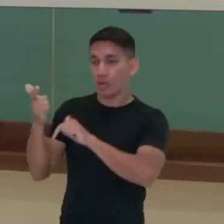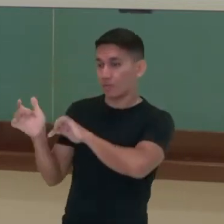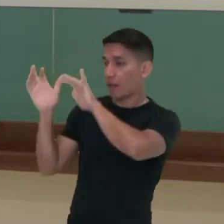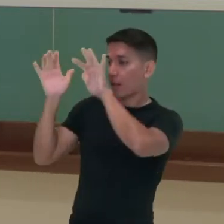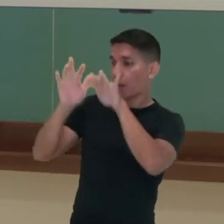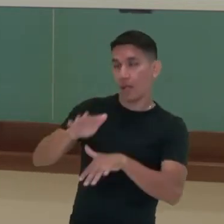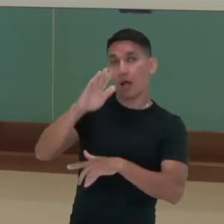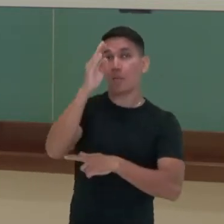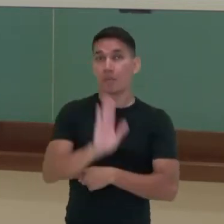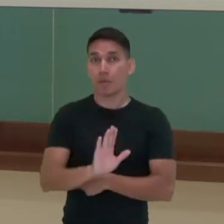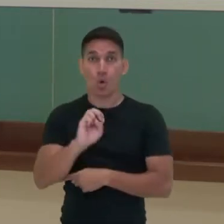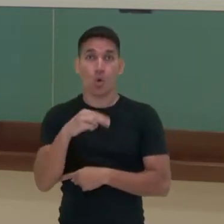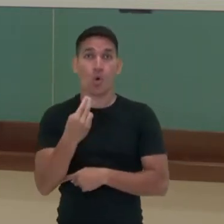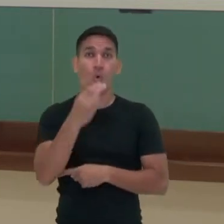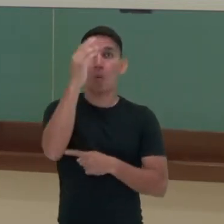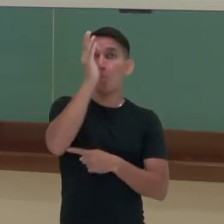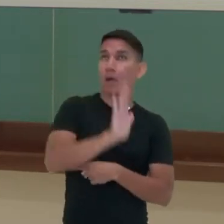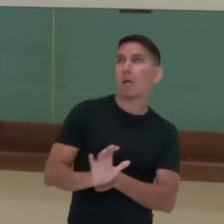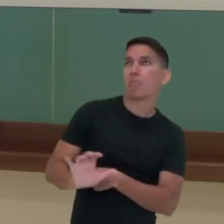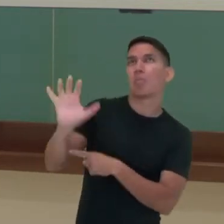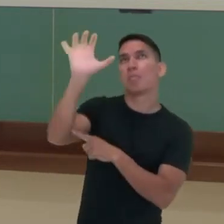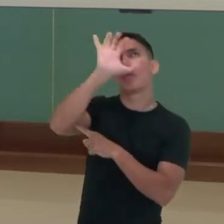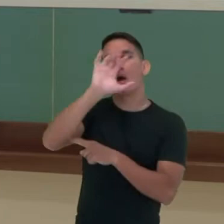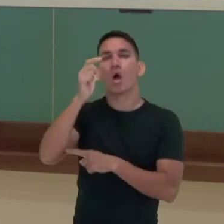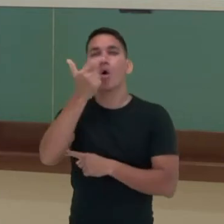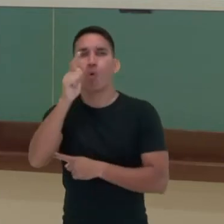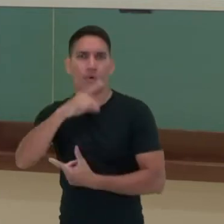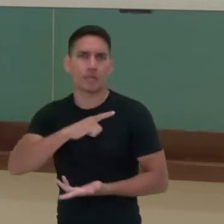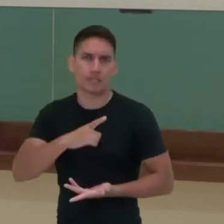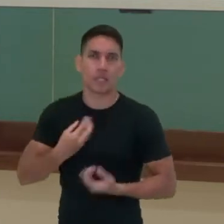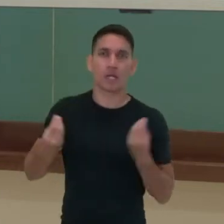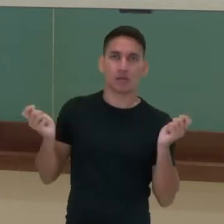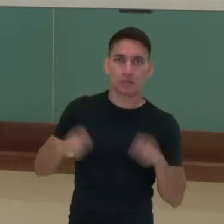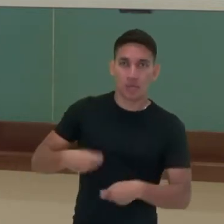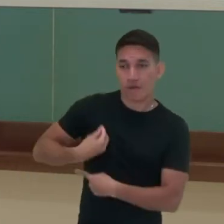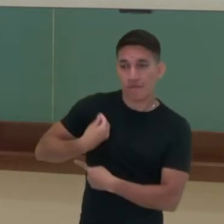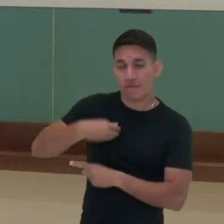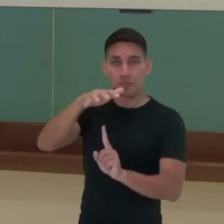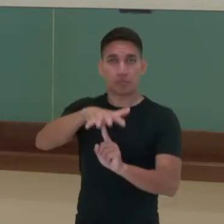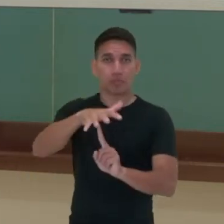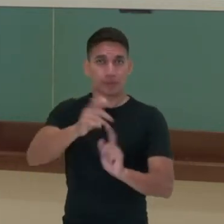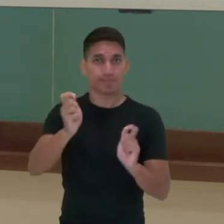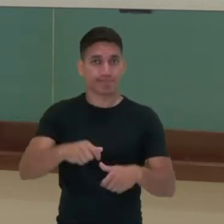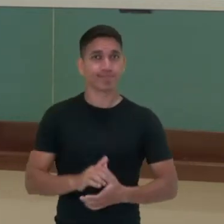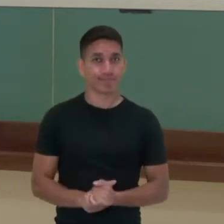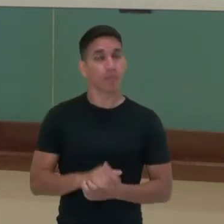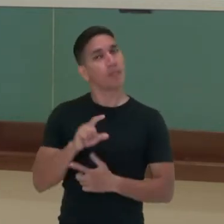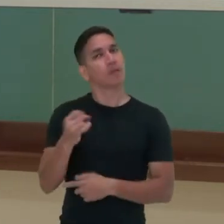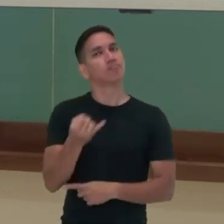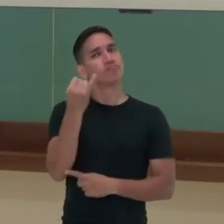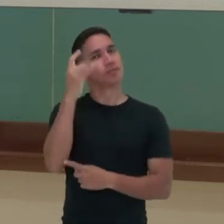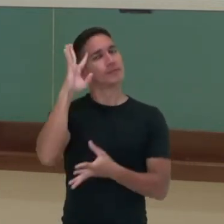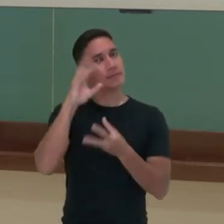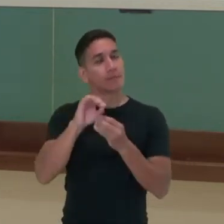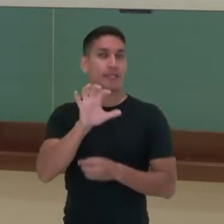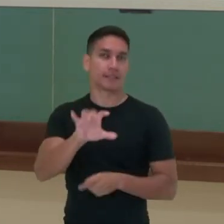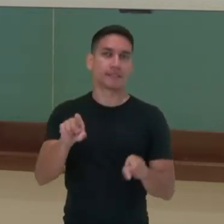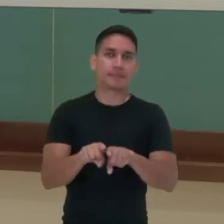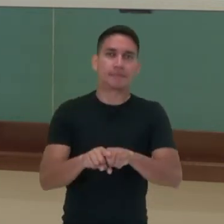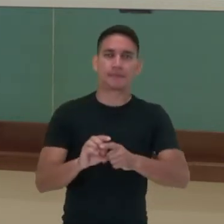Brasil? Ou então vieram de outras regiões também do nosso país, né? Para morar no Paraná? É importante você saber essas coisas